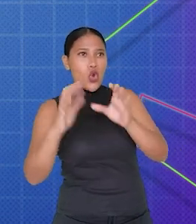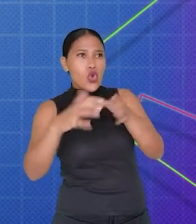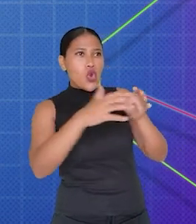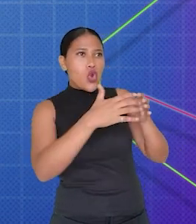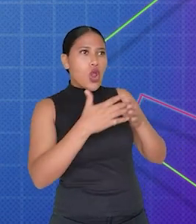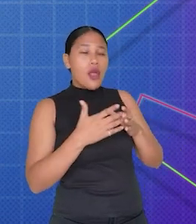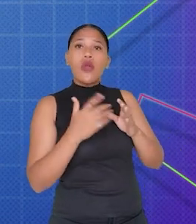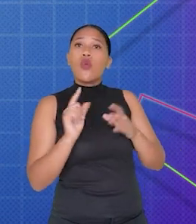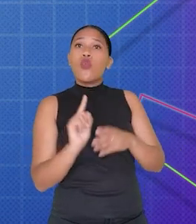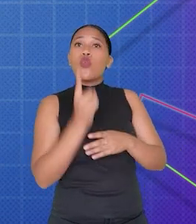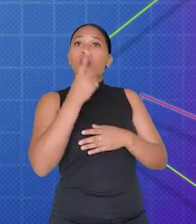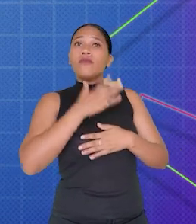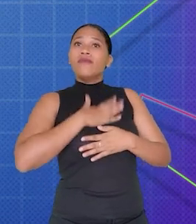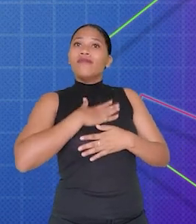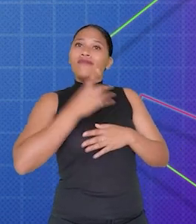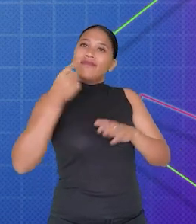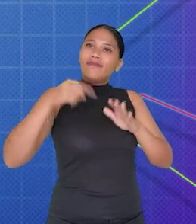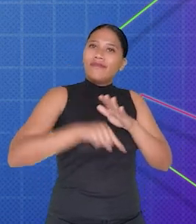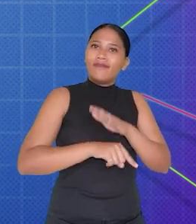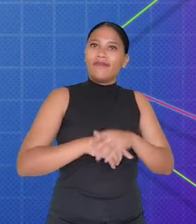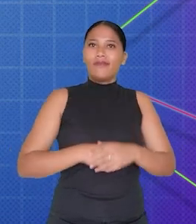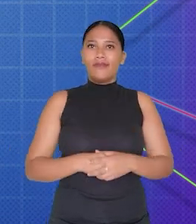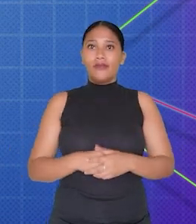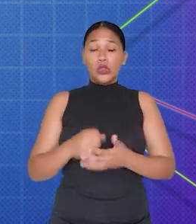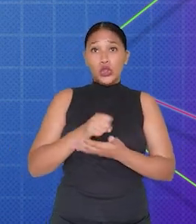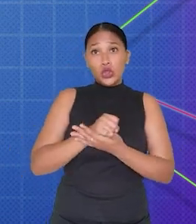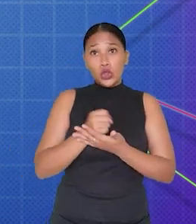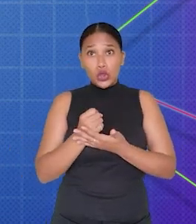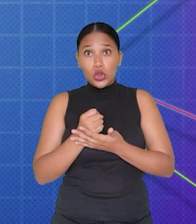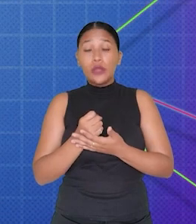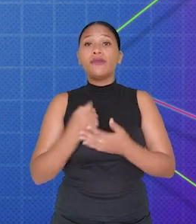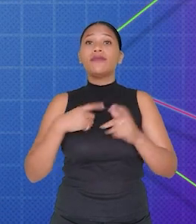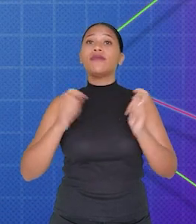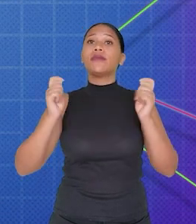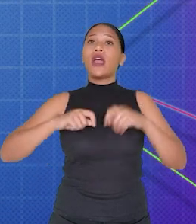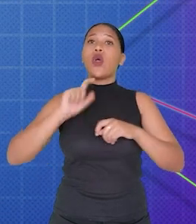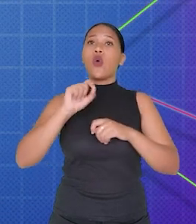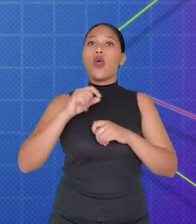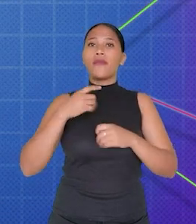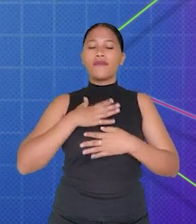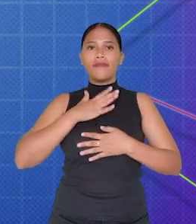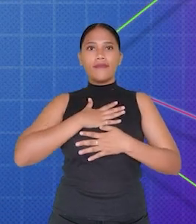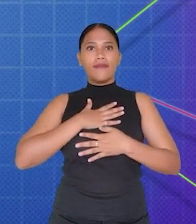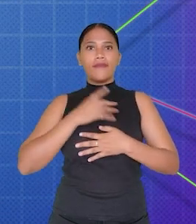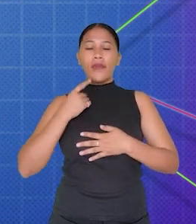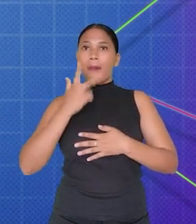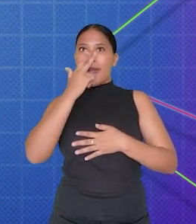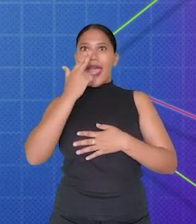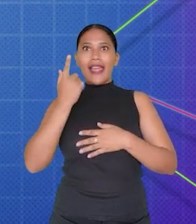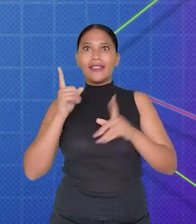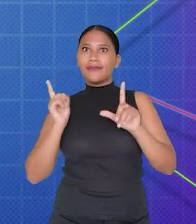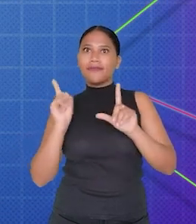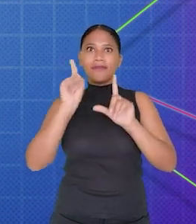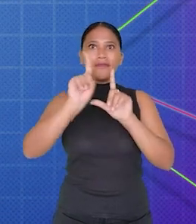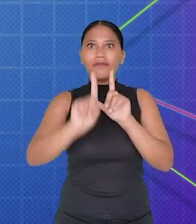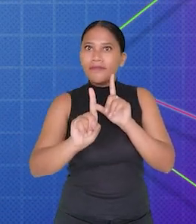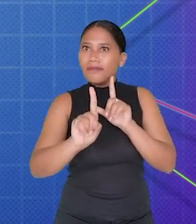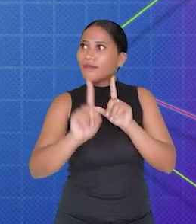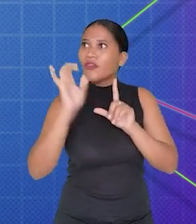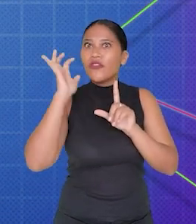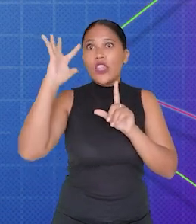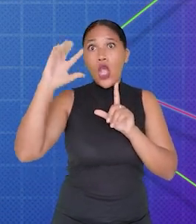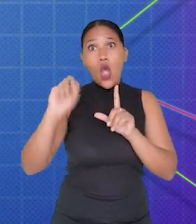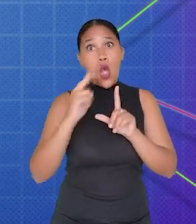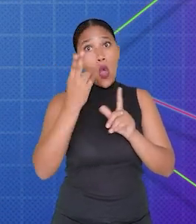grupos de uma forma única e imersiva. Ao jogar, os jogadores podem ser transportados para mundos fictícios ou reais